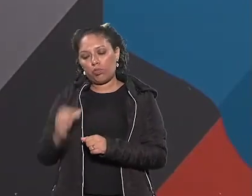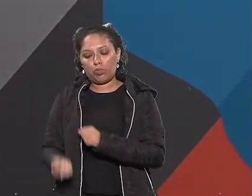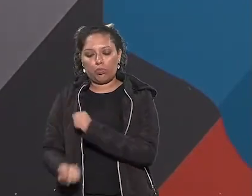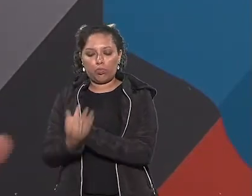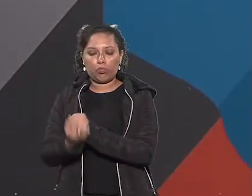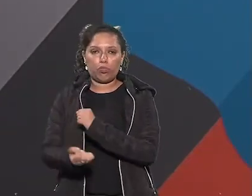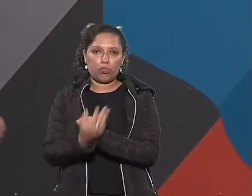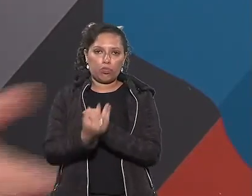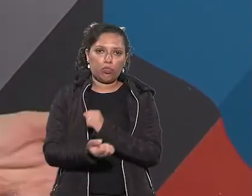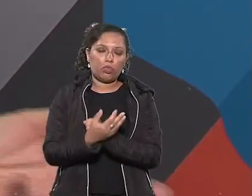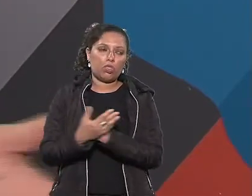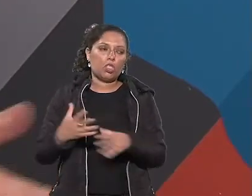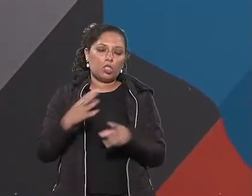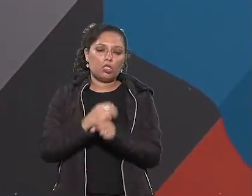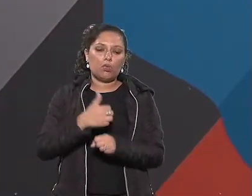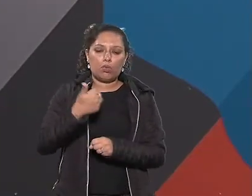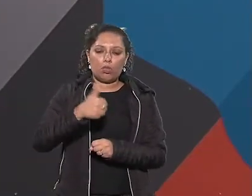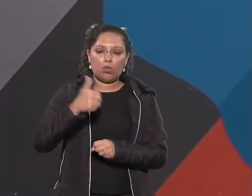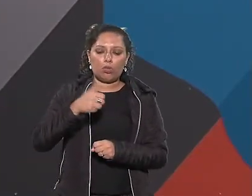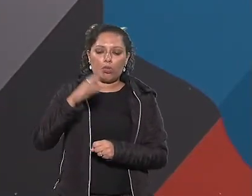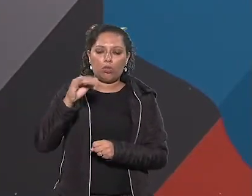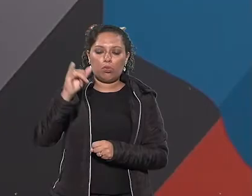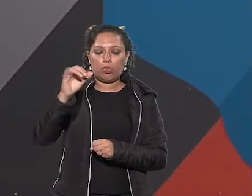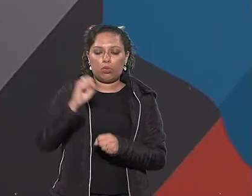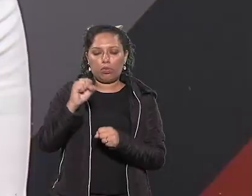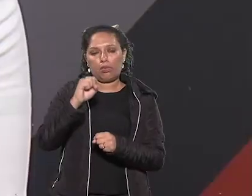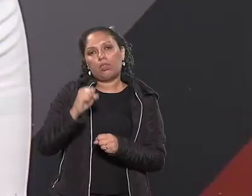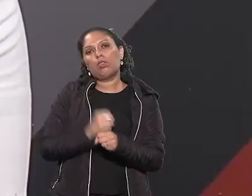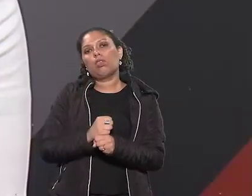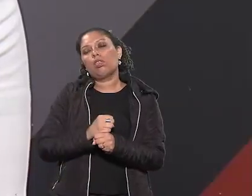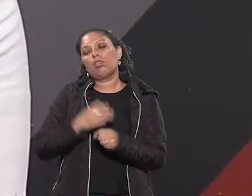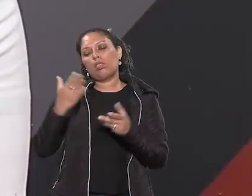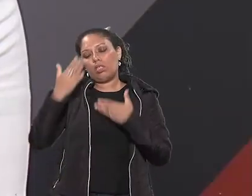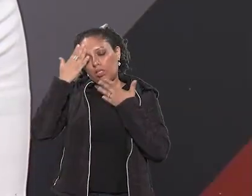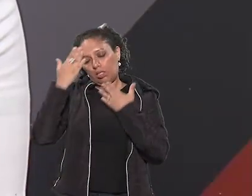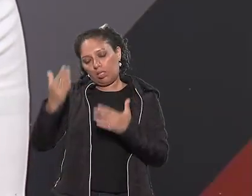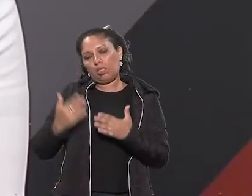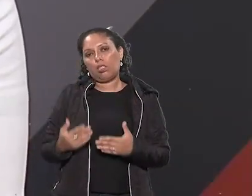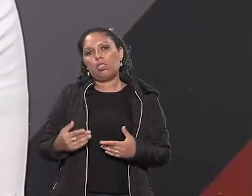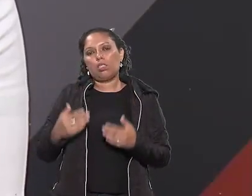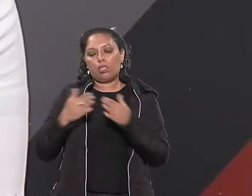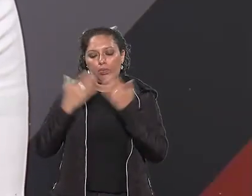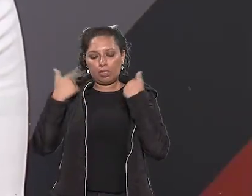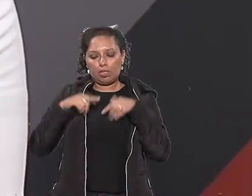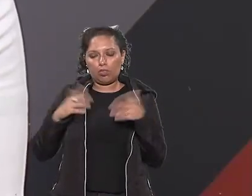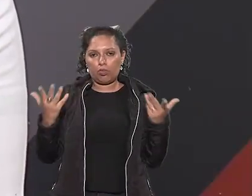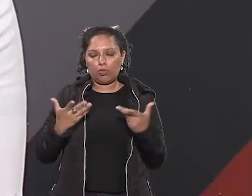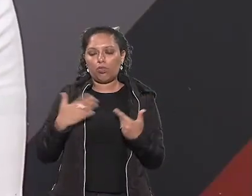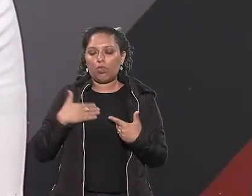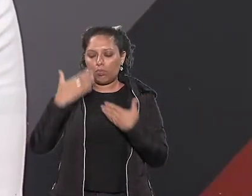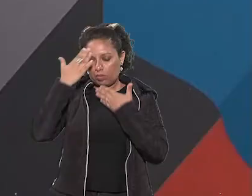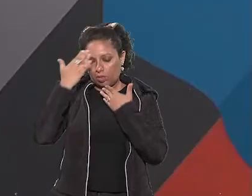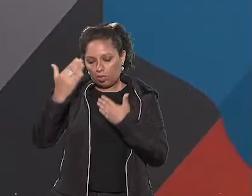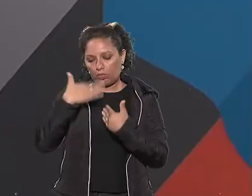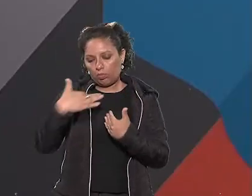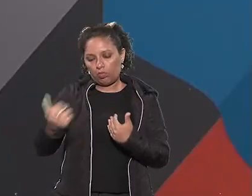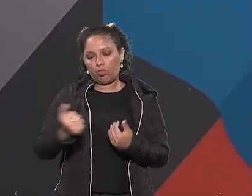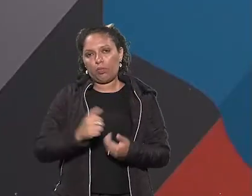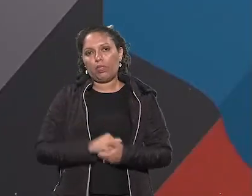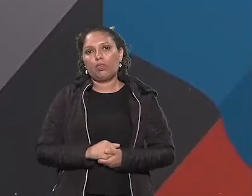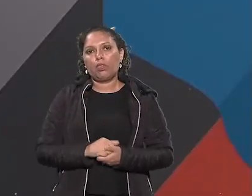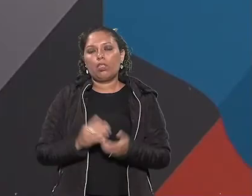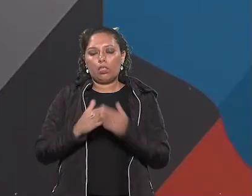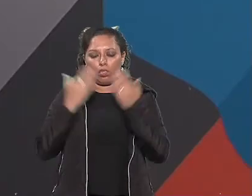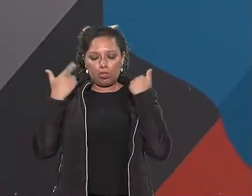a sonegação, que é da ordem de 11 bilhões de reais por ano. Deputado, mais uma vez eu quero agradecer a sua participação aqui no Alerj Entrevista. Eu que